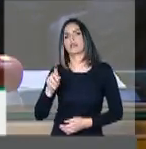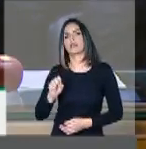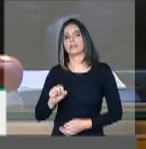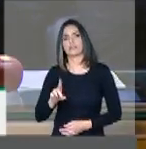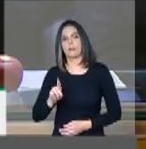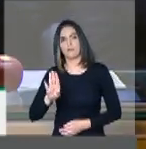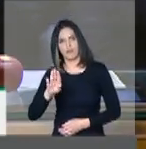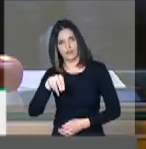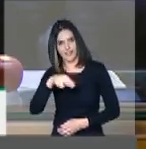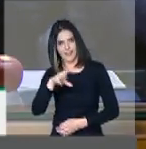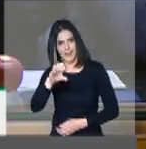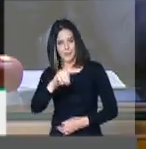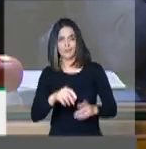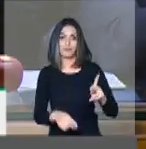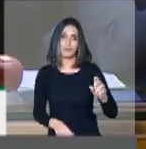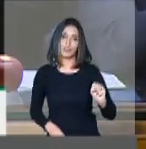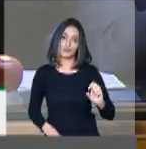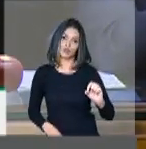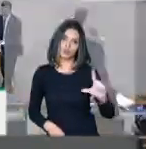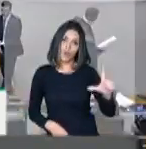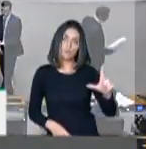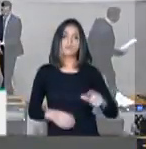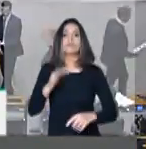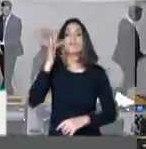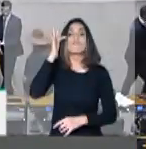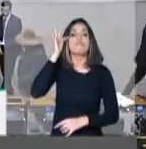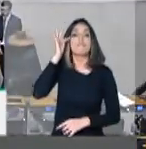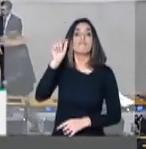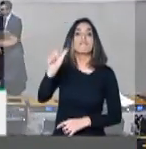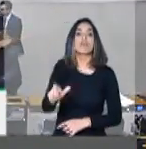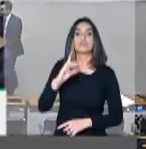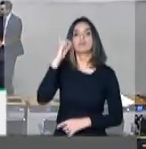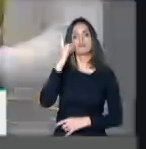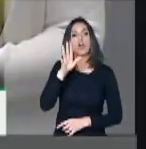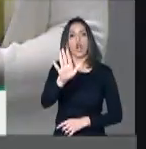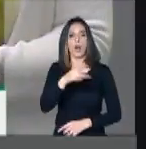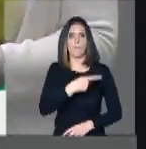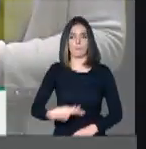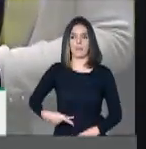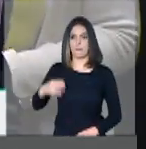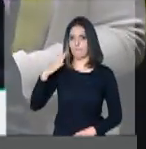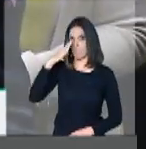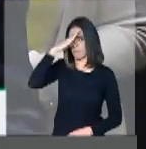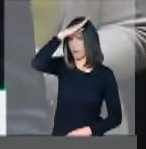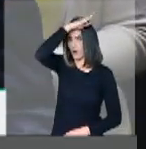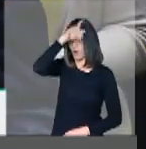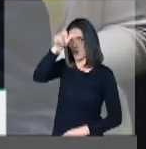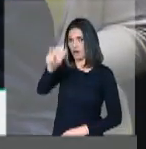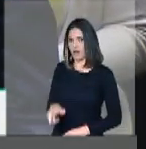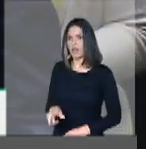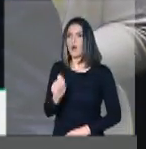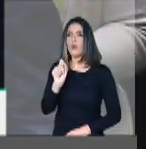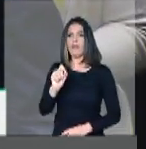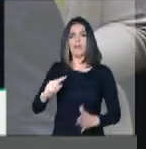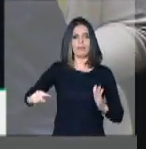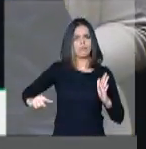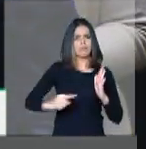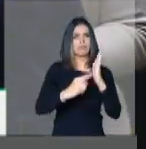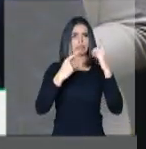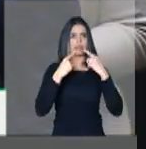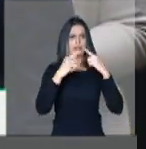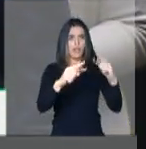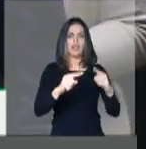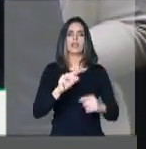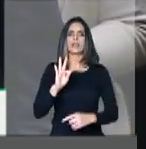PSDB não, pessoal, deputado Freixo. Senhora presidenta, o presidente Bolsonaro, ele está sendo denunciado no